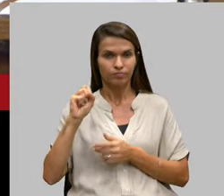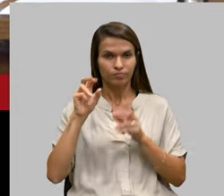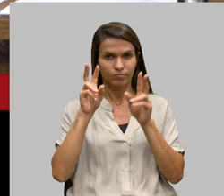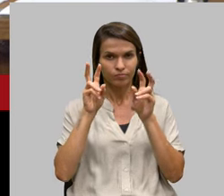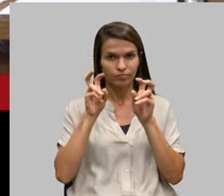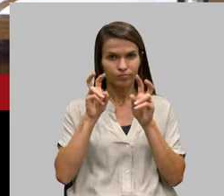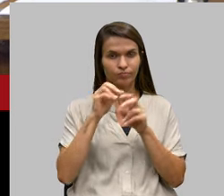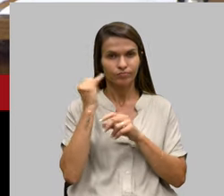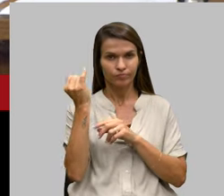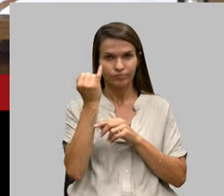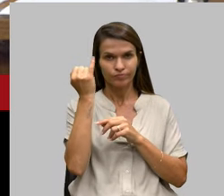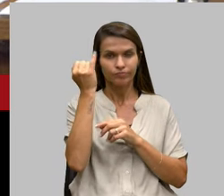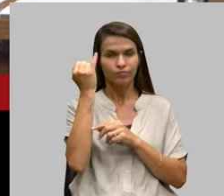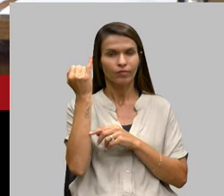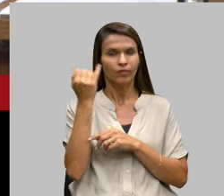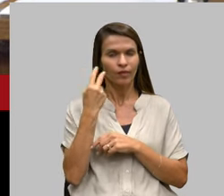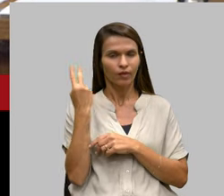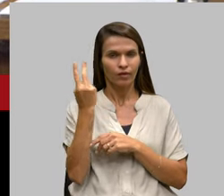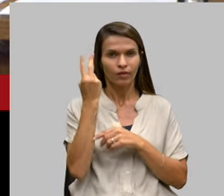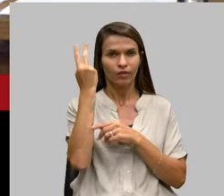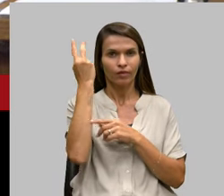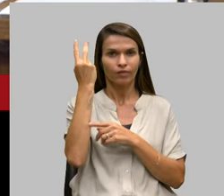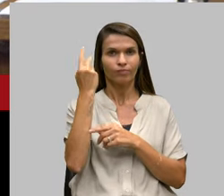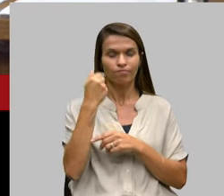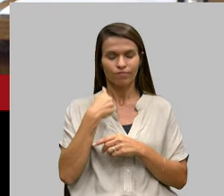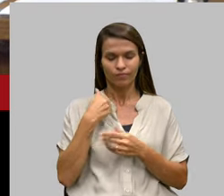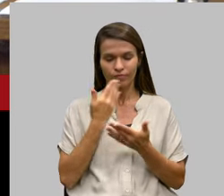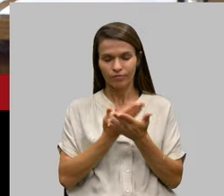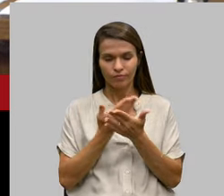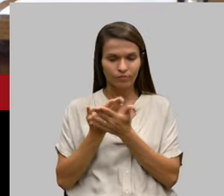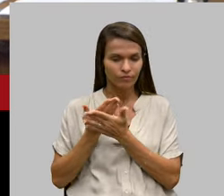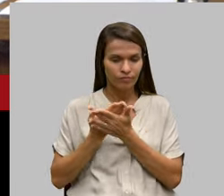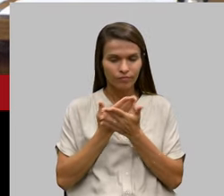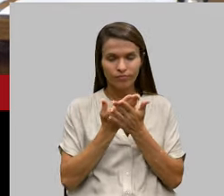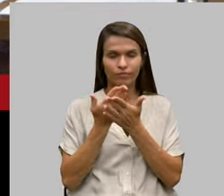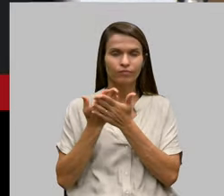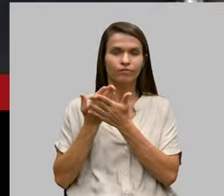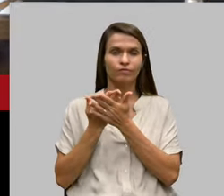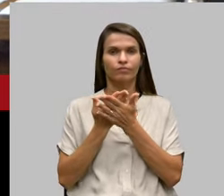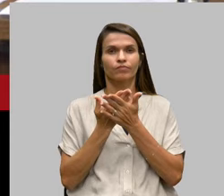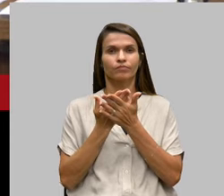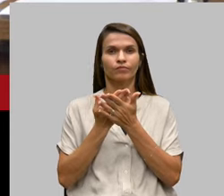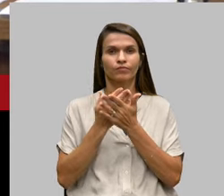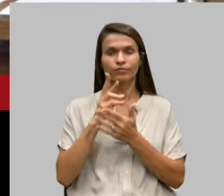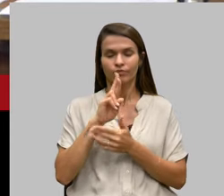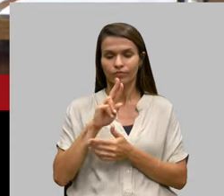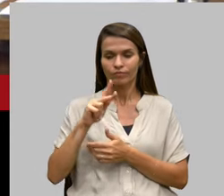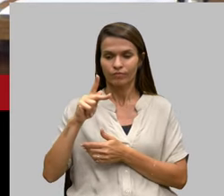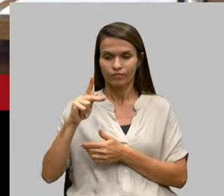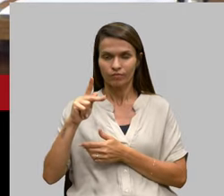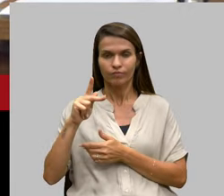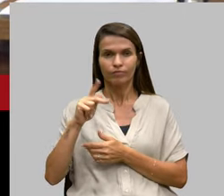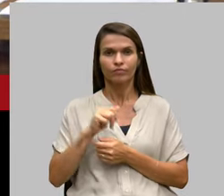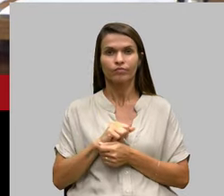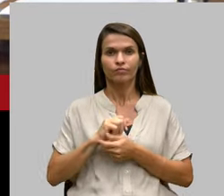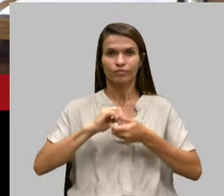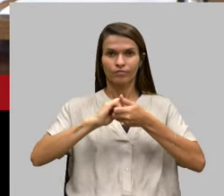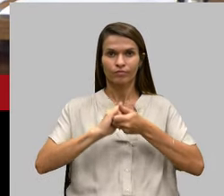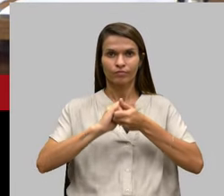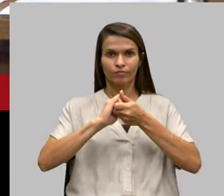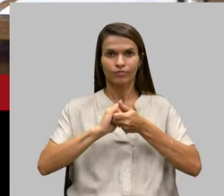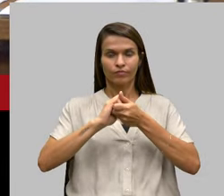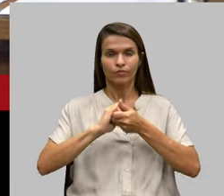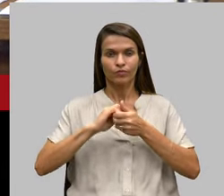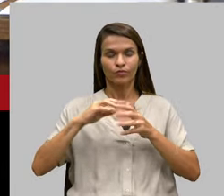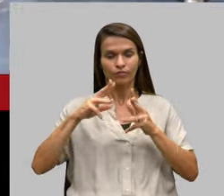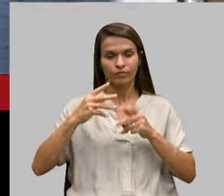importante muito caro para mim que estudo há algum tempo Esse regime de previdência quero cumprimentar os demais integrantes